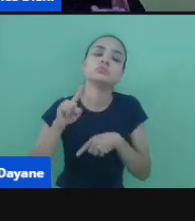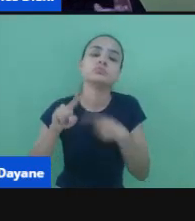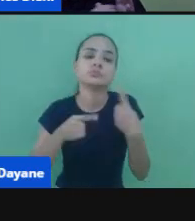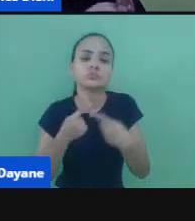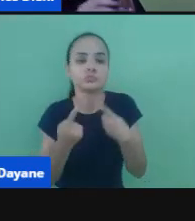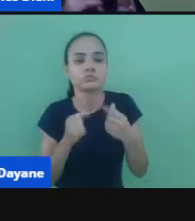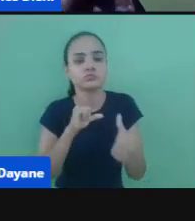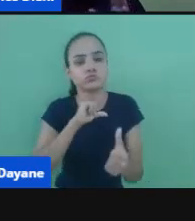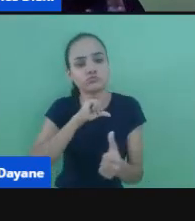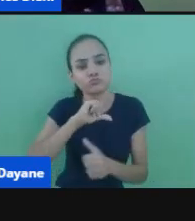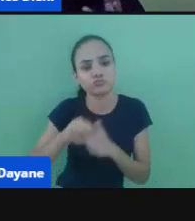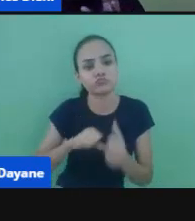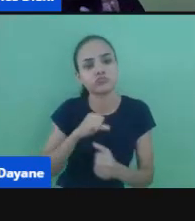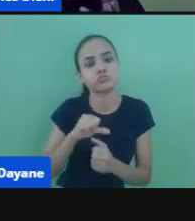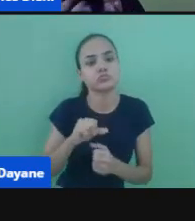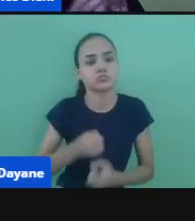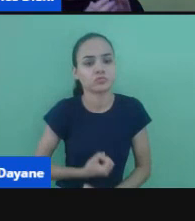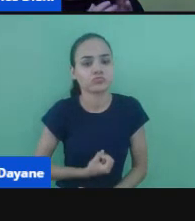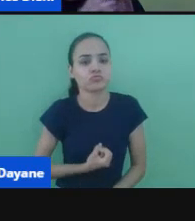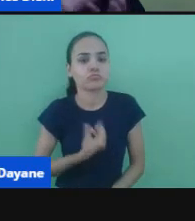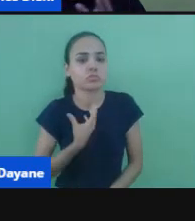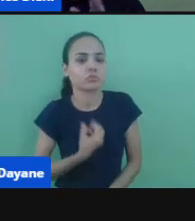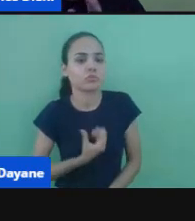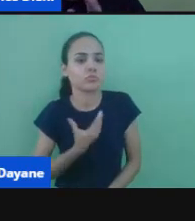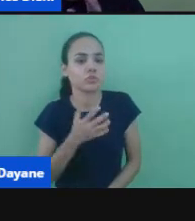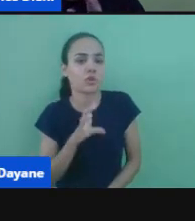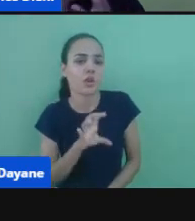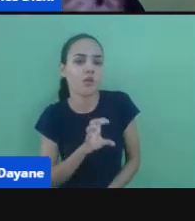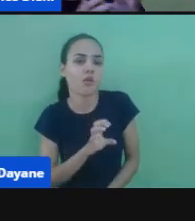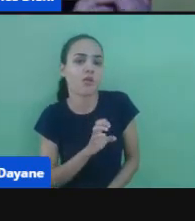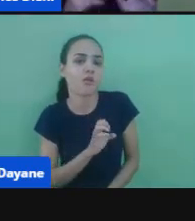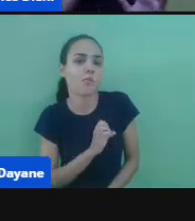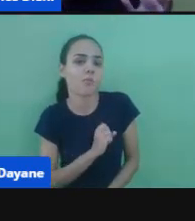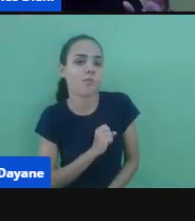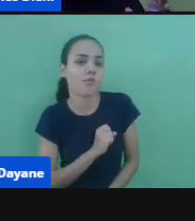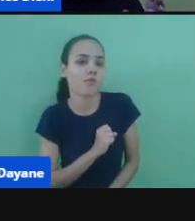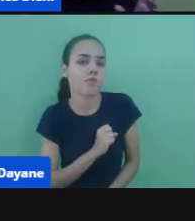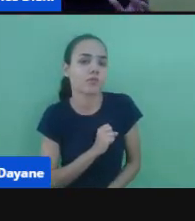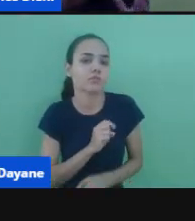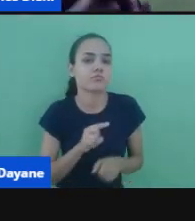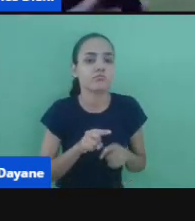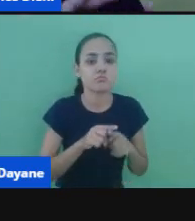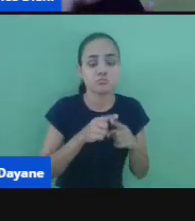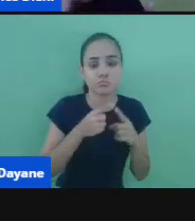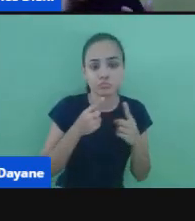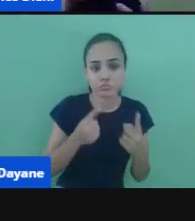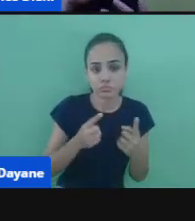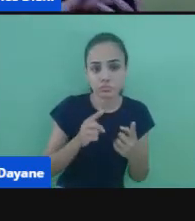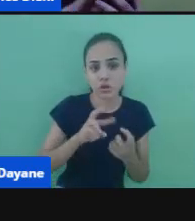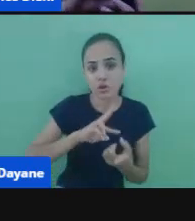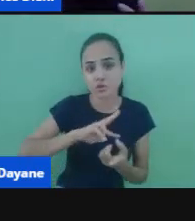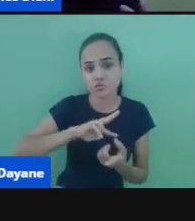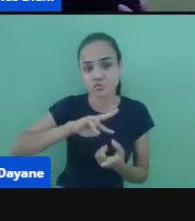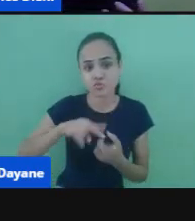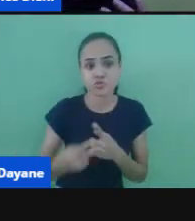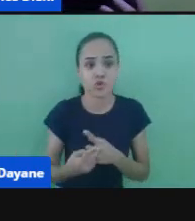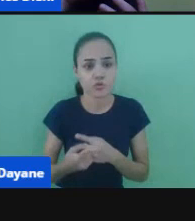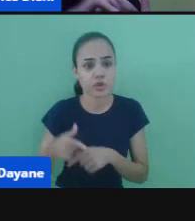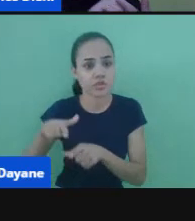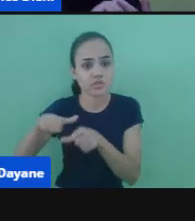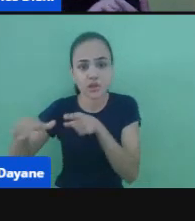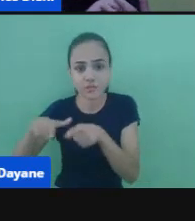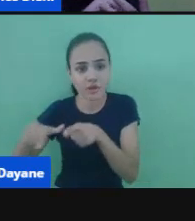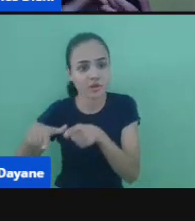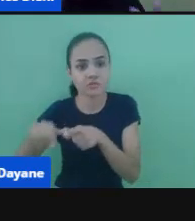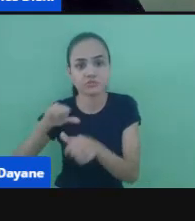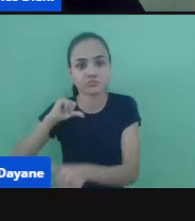amor, só que em vez das imagens de amor, ele tem imagens de trabalho. Então, nesse primeiro momento, ele quer criar uma associação entre